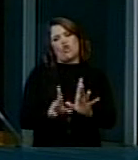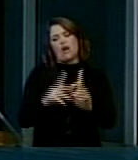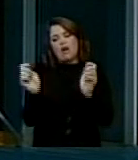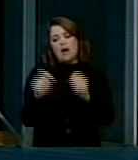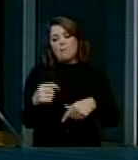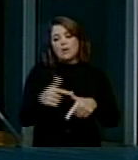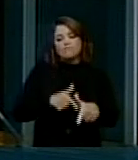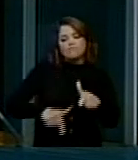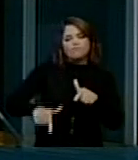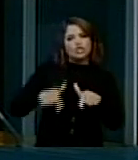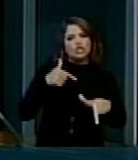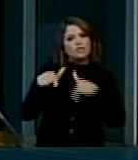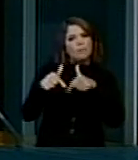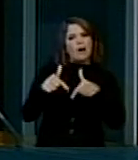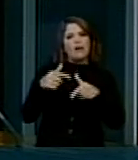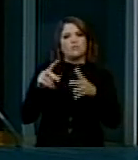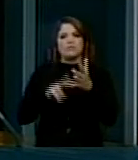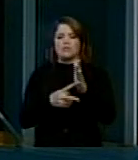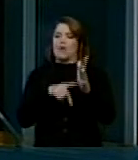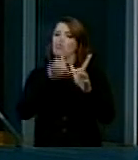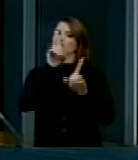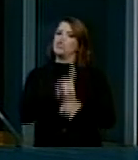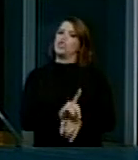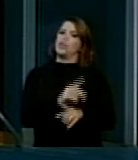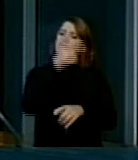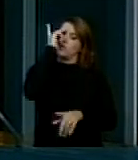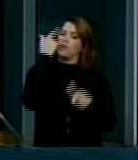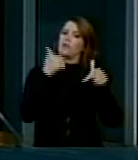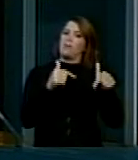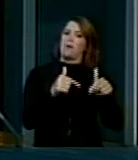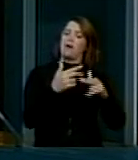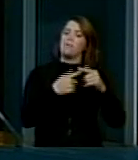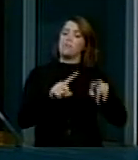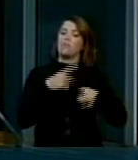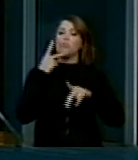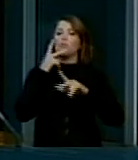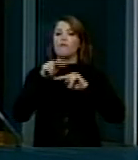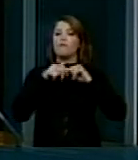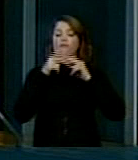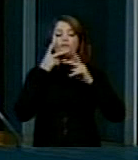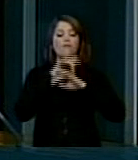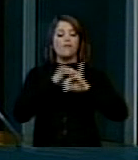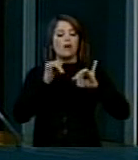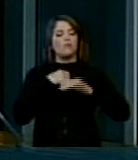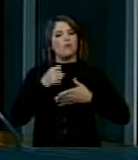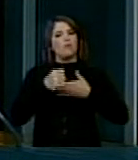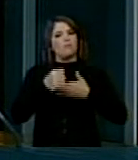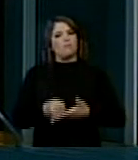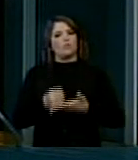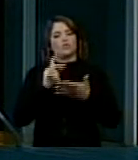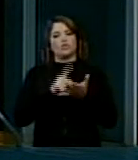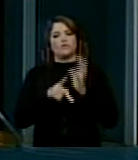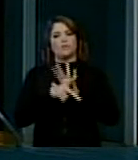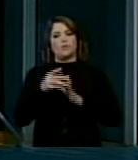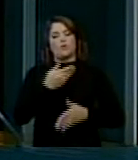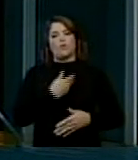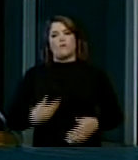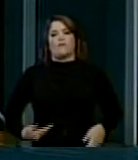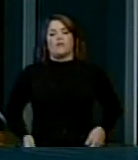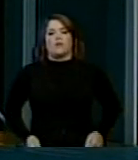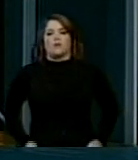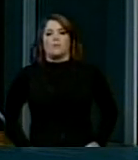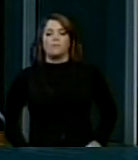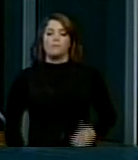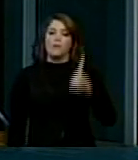da capacidade de organização sindical, que é um direito do trabalhador, e fica aqui a minha solidariedade ao governo,